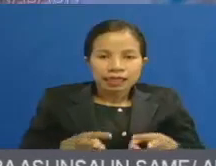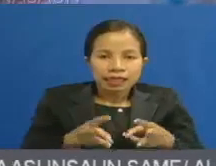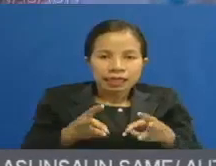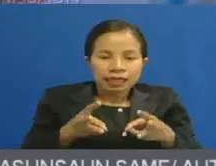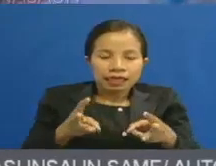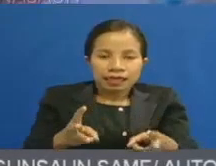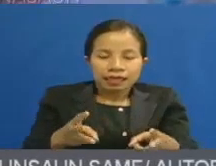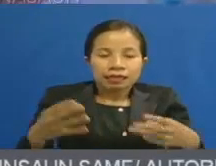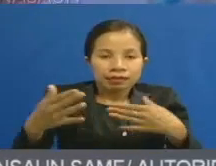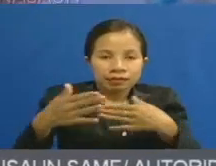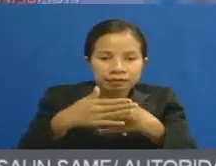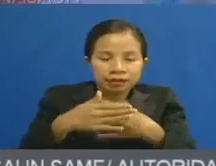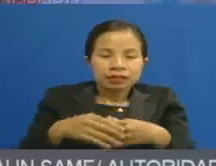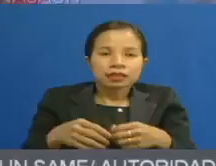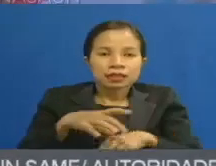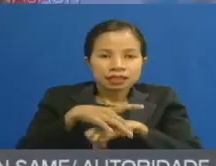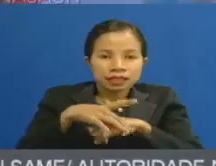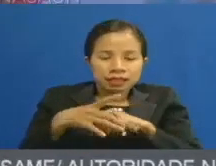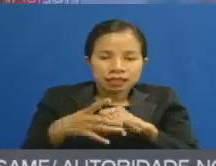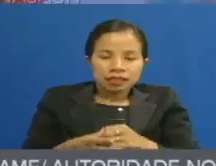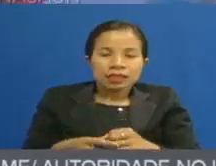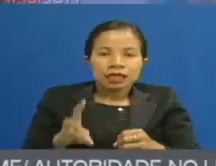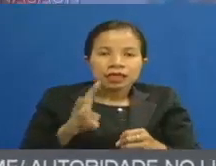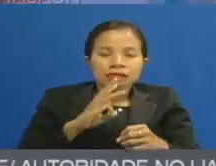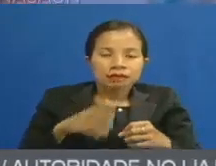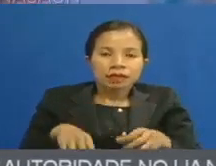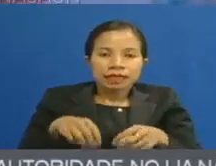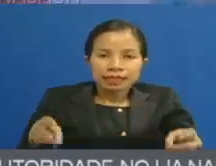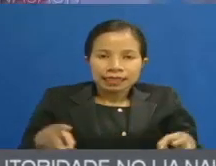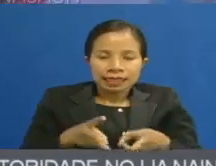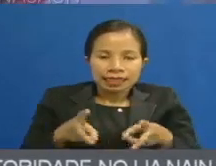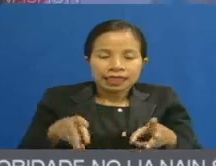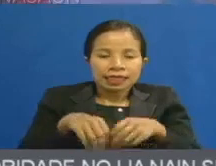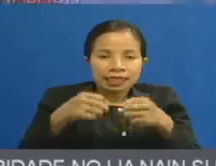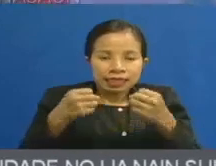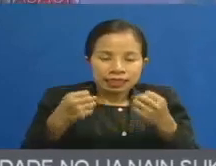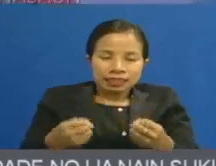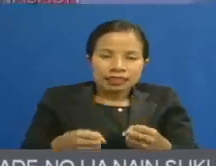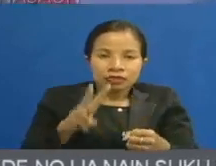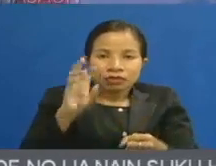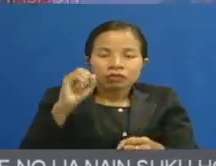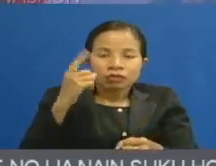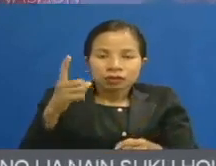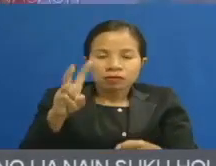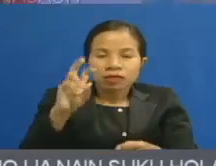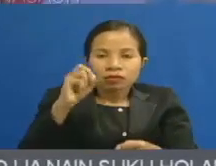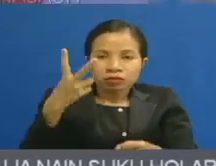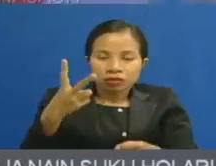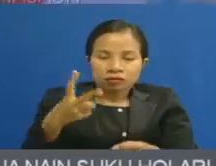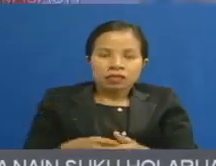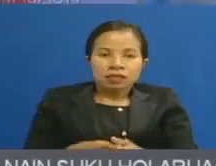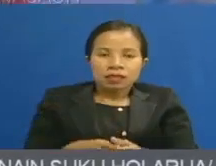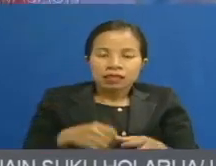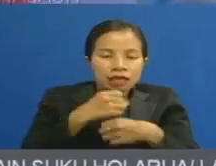ne antau anesa be iriga saune kotu nebe komesa 2011 2012 mainene ansa be itala